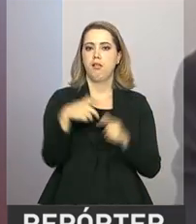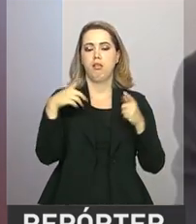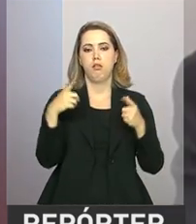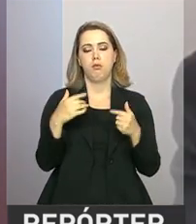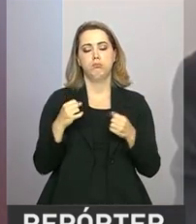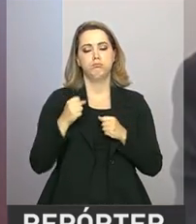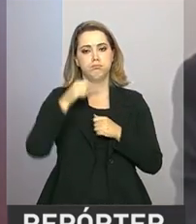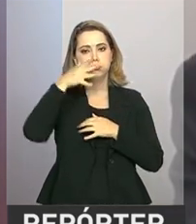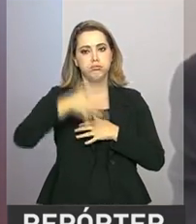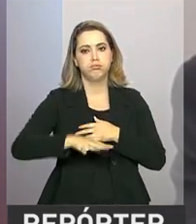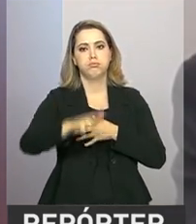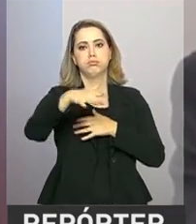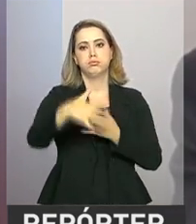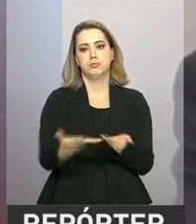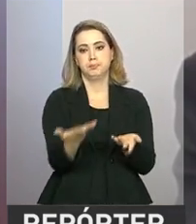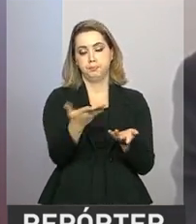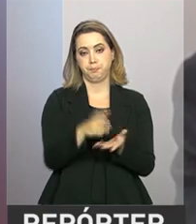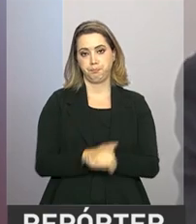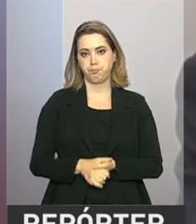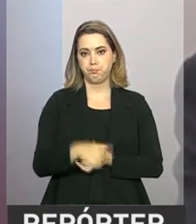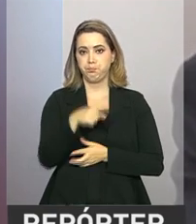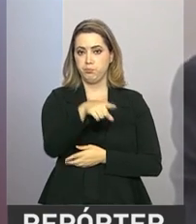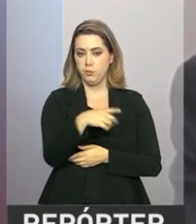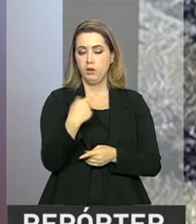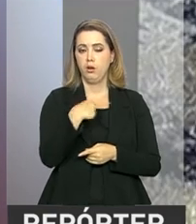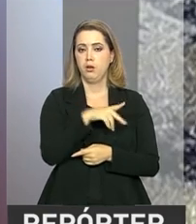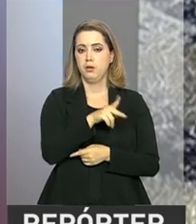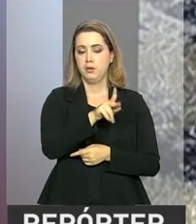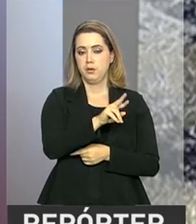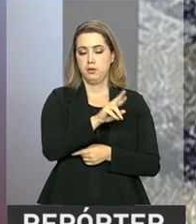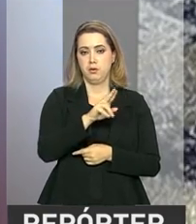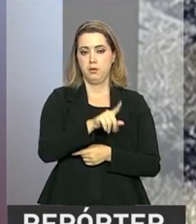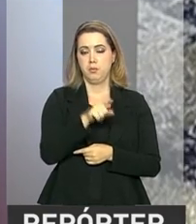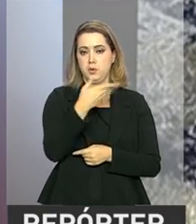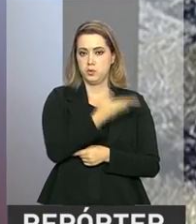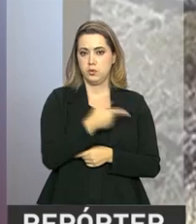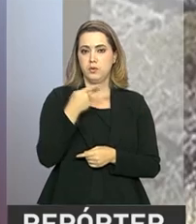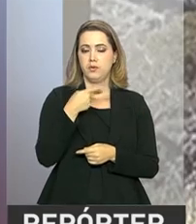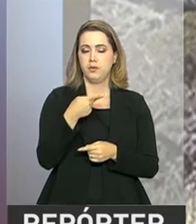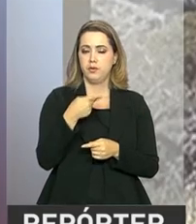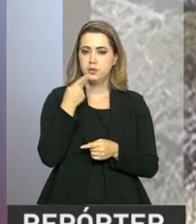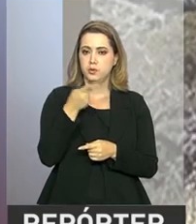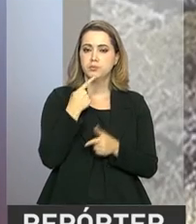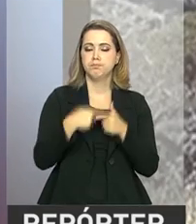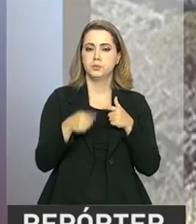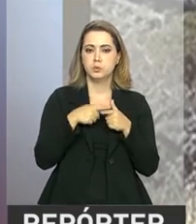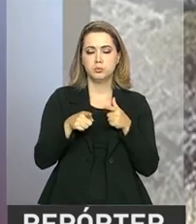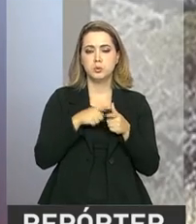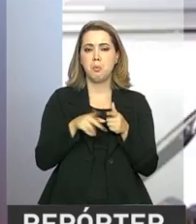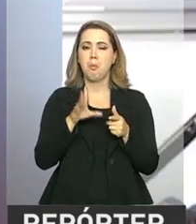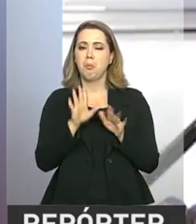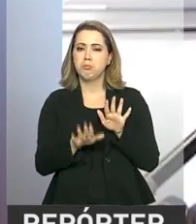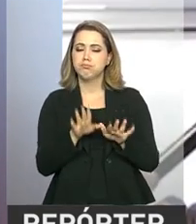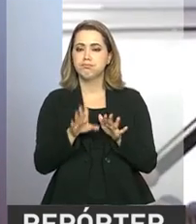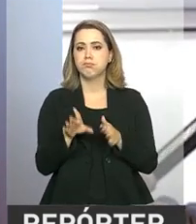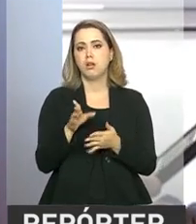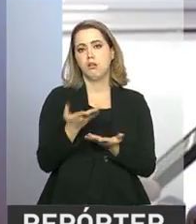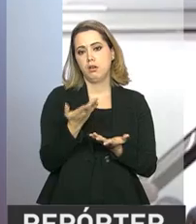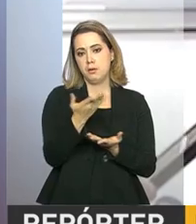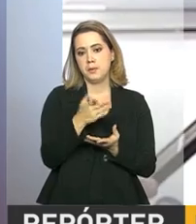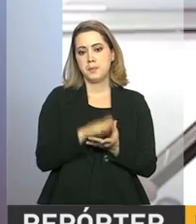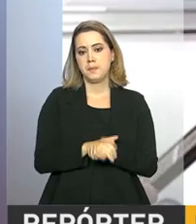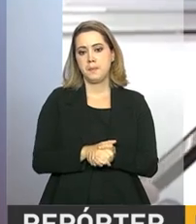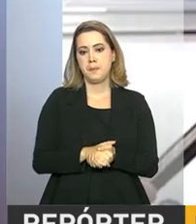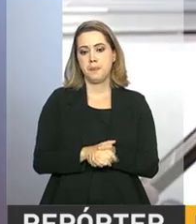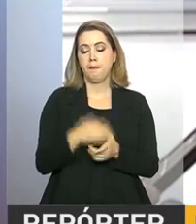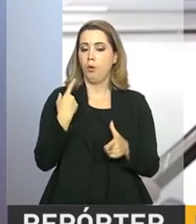O superintendente do IBAMA em Minas diz que o rompimento é improvável, mas não descarta esta possibilidade. O evento de